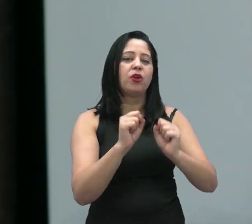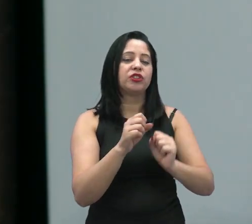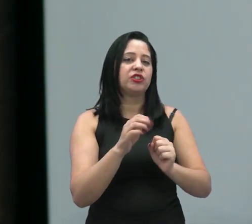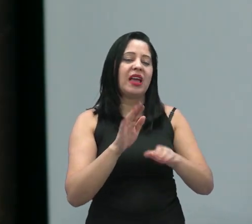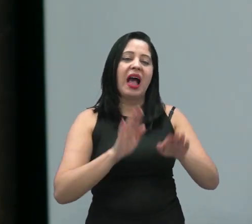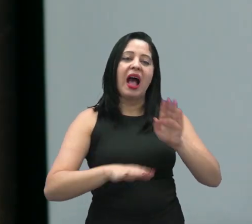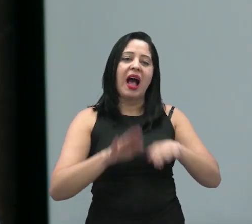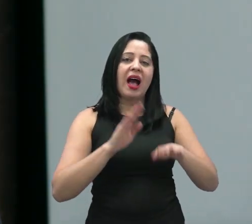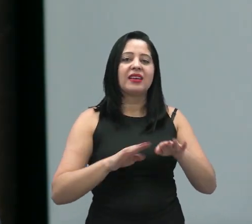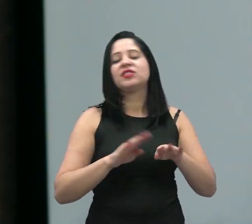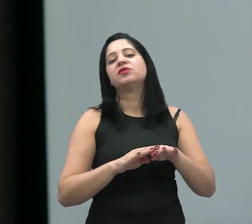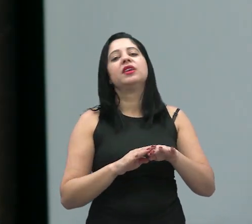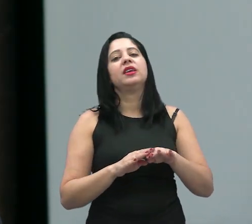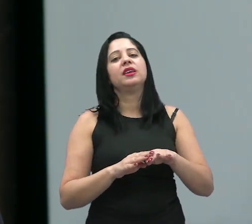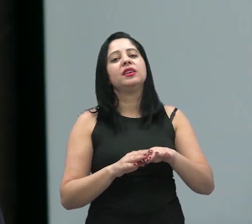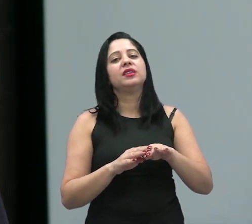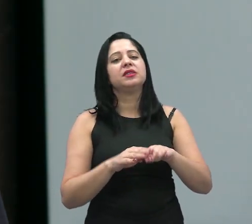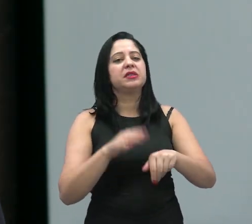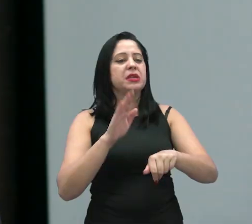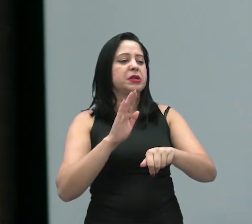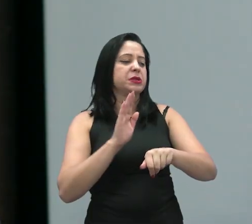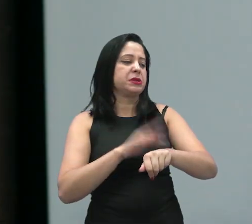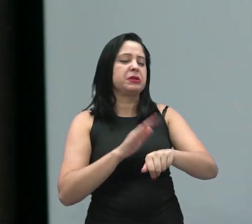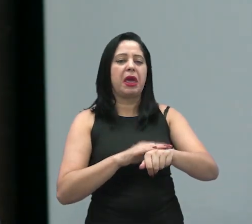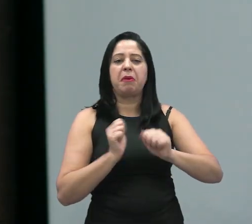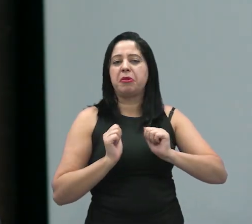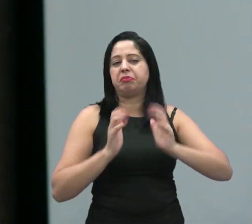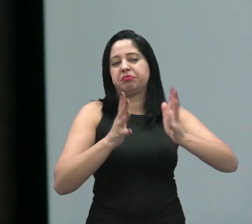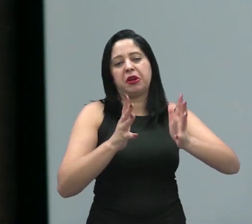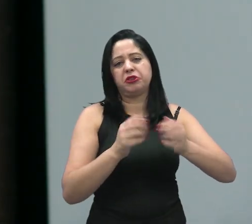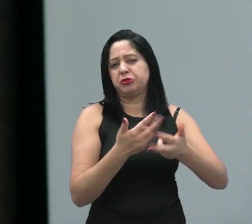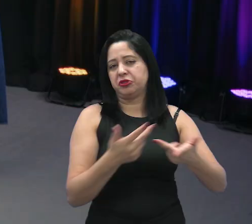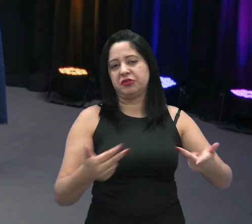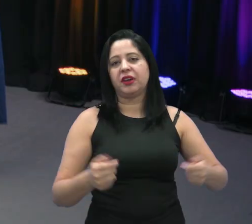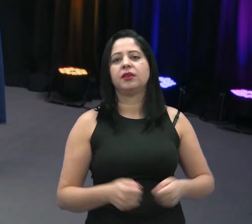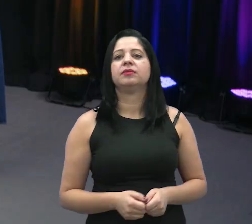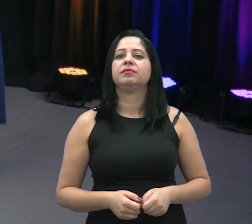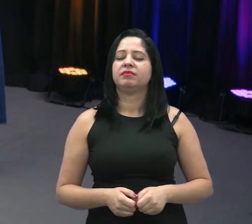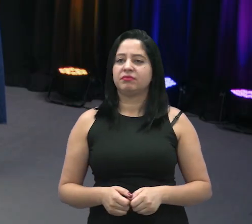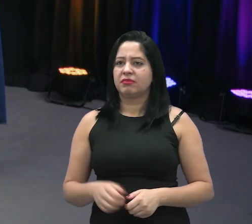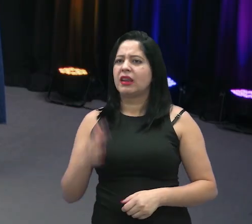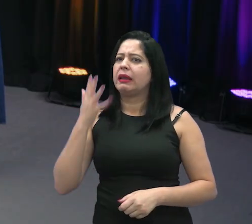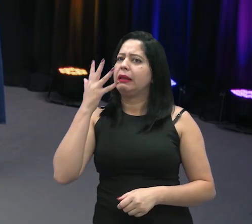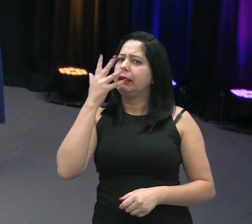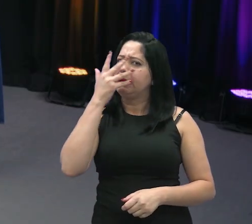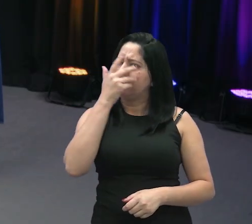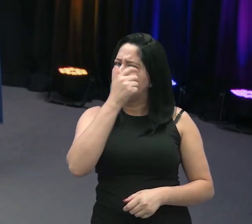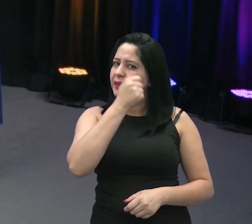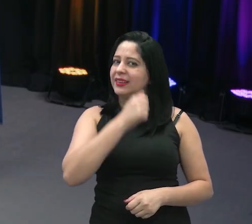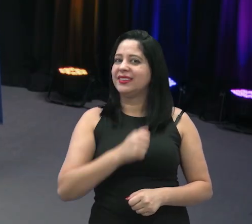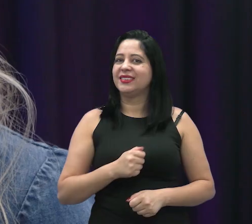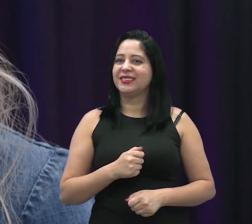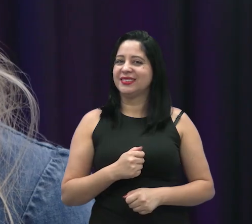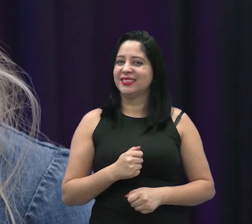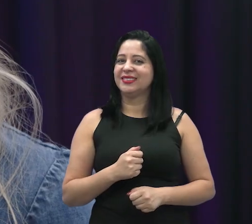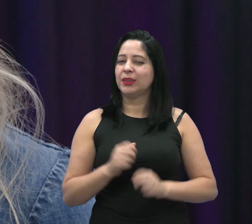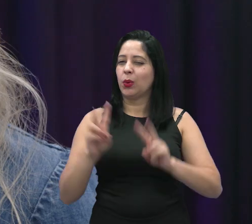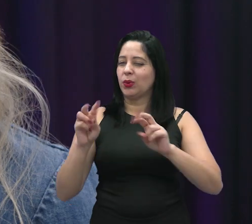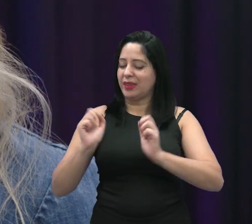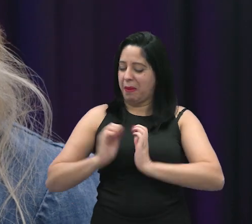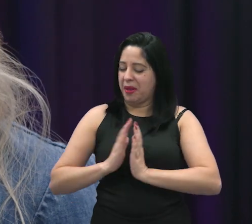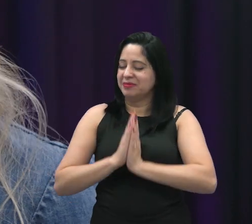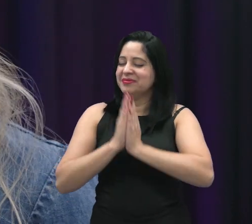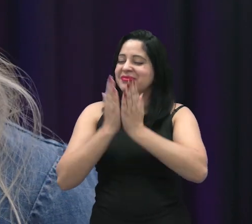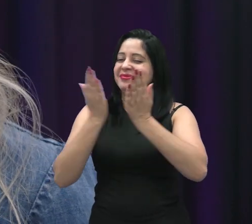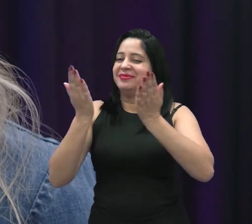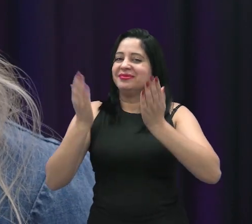enfim, doando às vezes um tempo para fazer outra ação, de alguma outra forma. Você viu que lindo, né? Ela usou a inspiração várias vezes, então a gente está